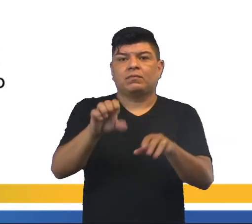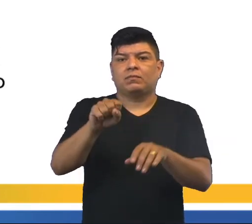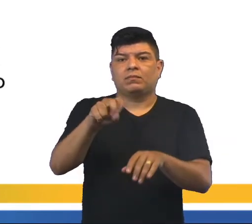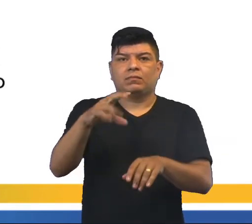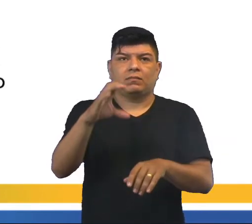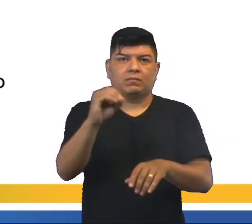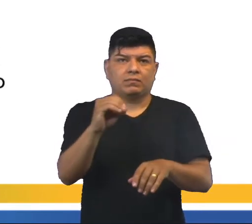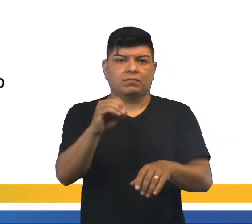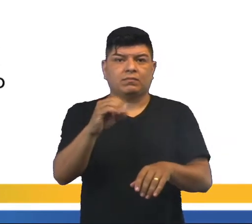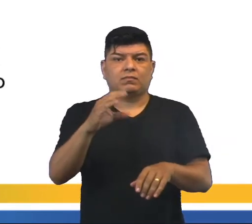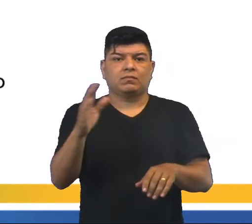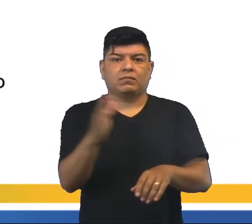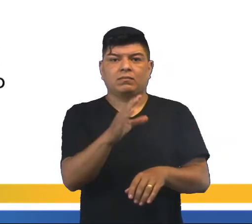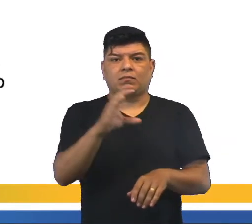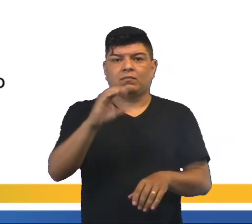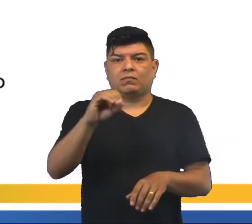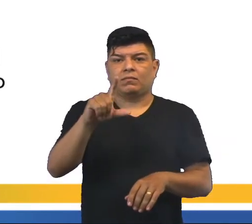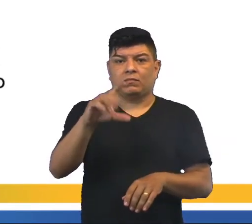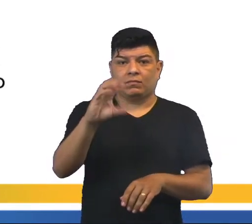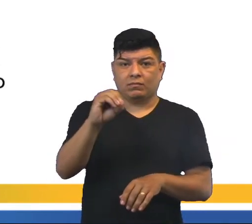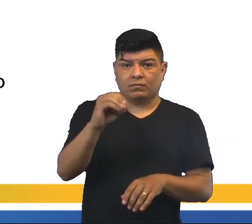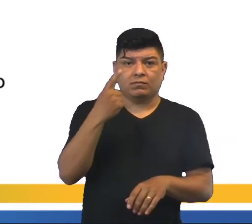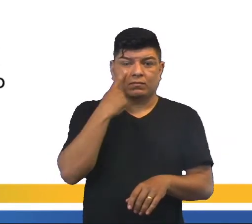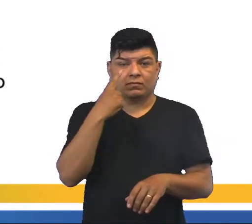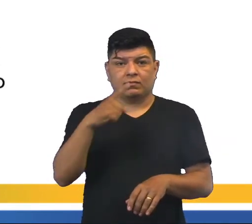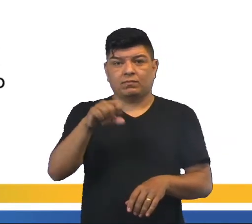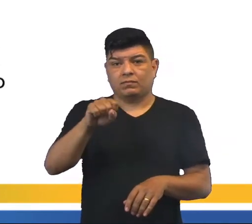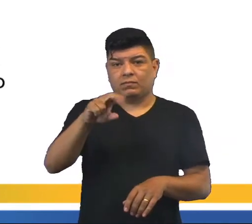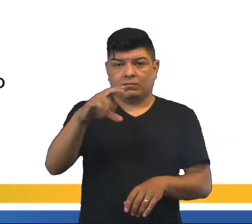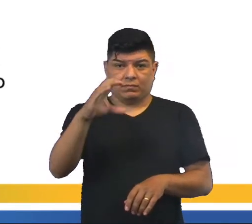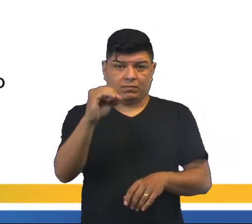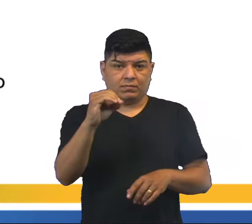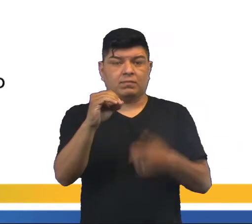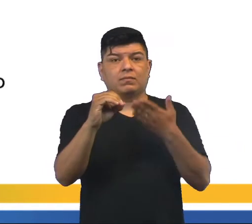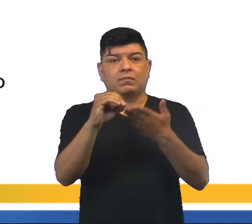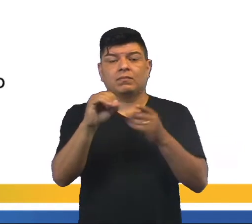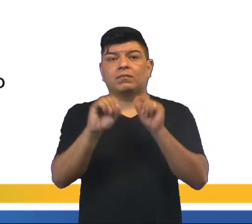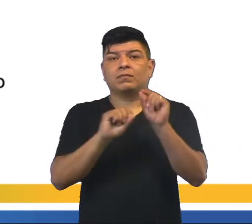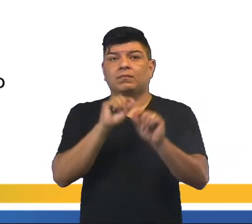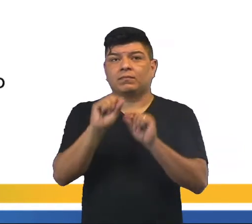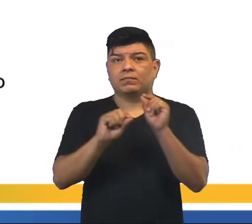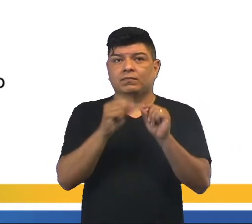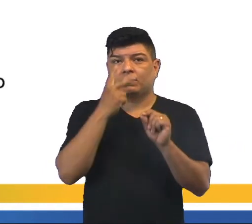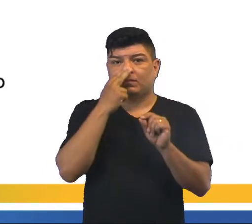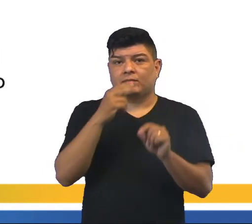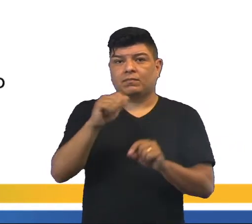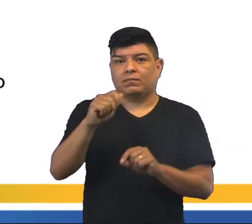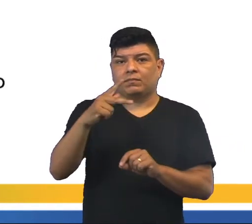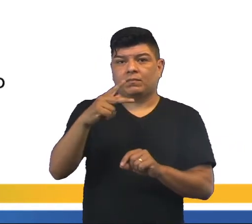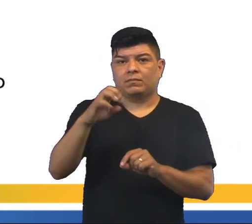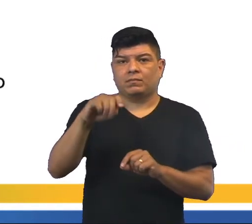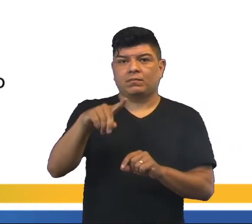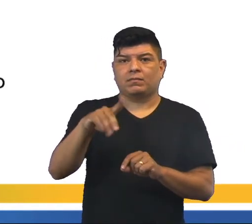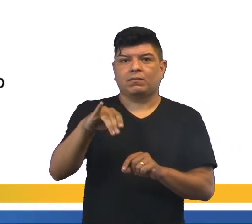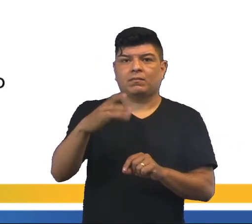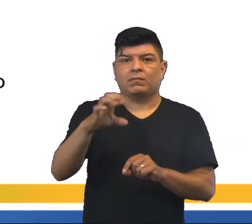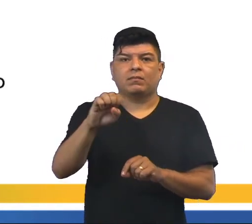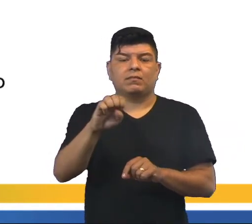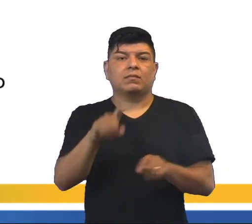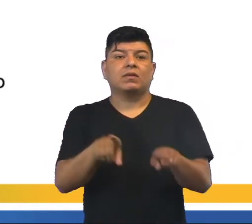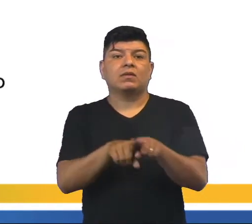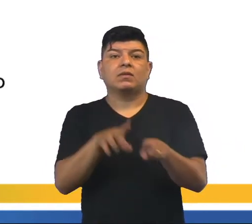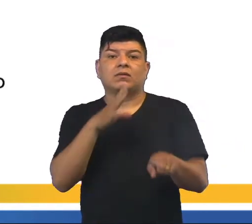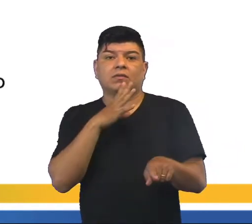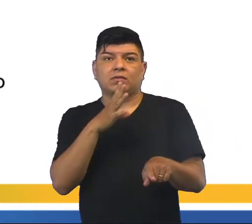reto. No seco, observa-se uma projeção chamada de apêndice, bastante conhecida